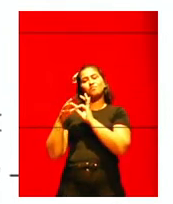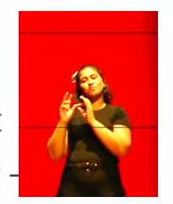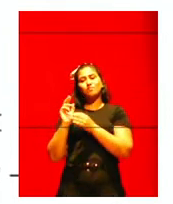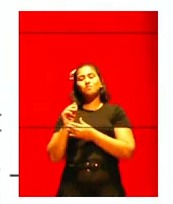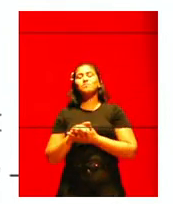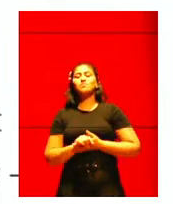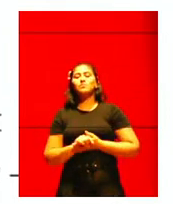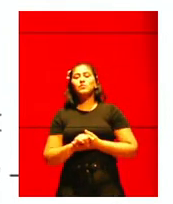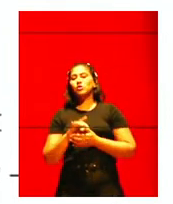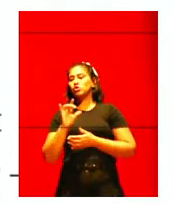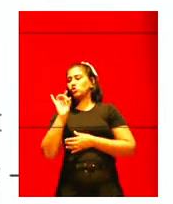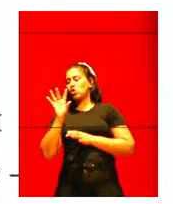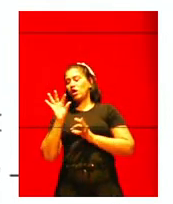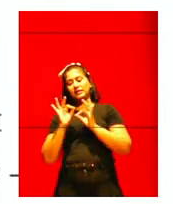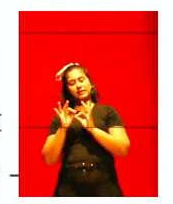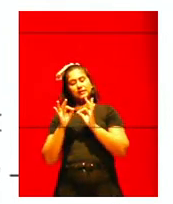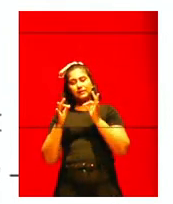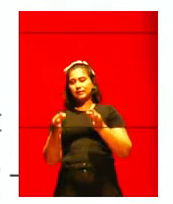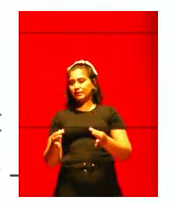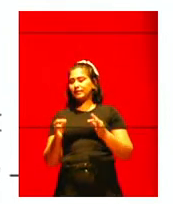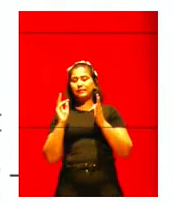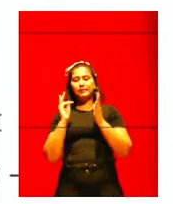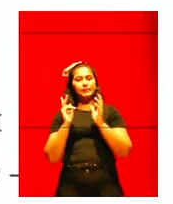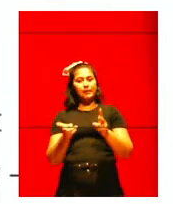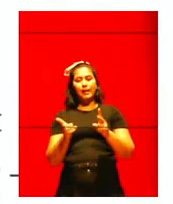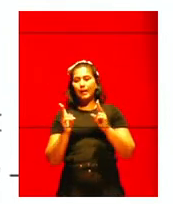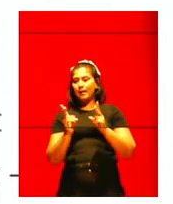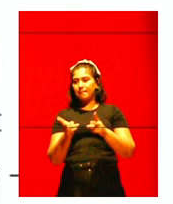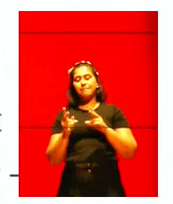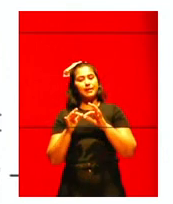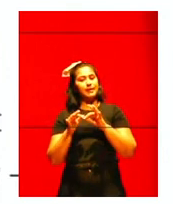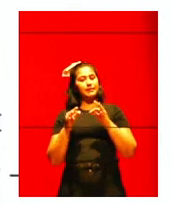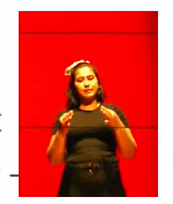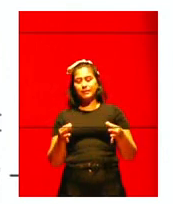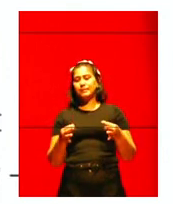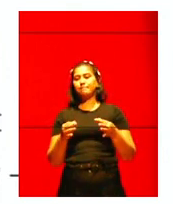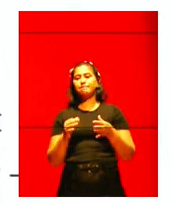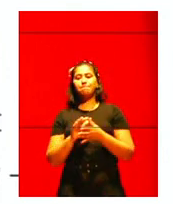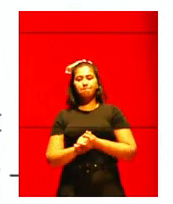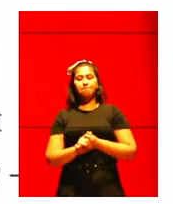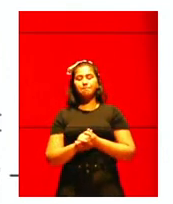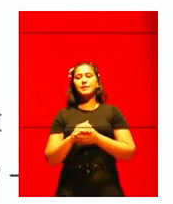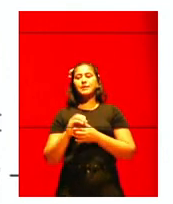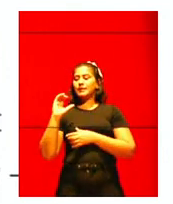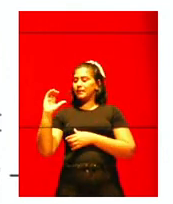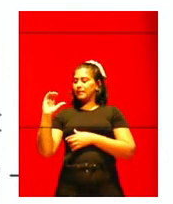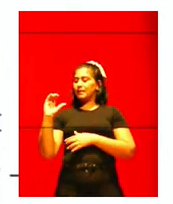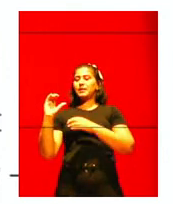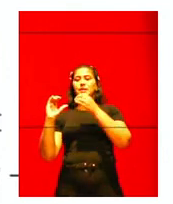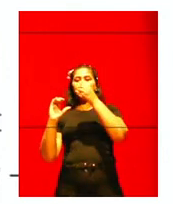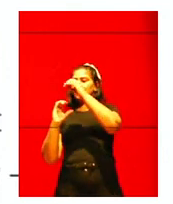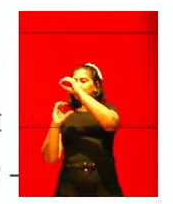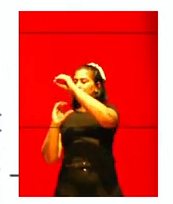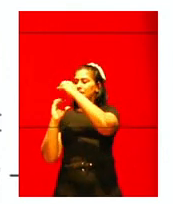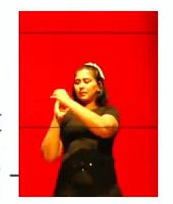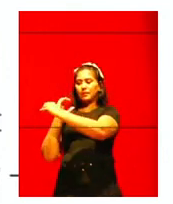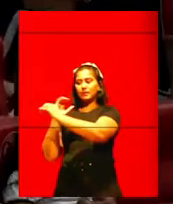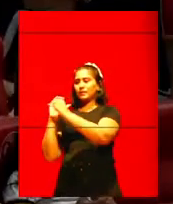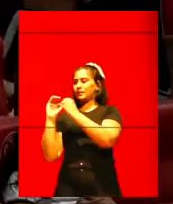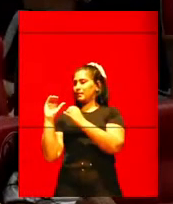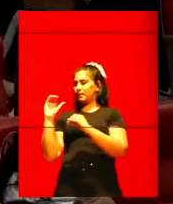ligações? Todas as vezes que entre carbonos só existir ligações